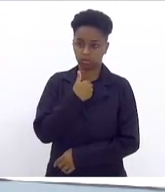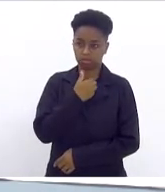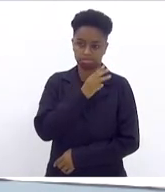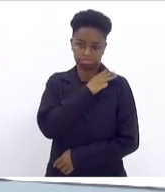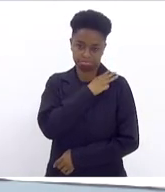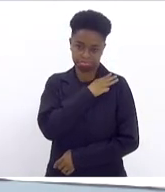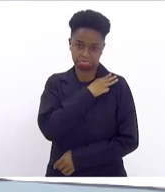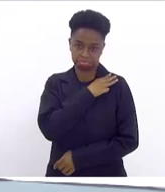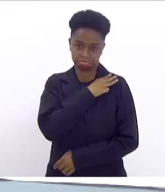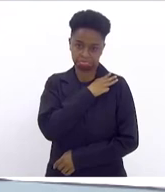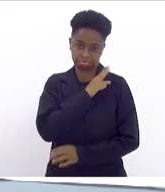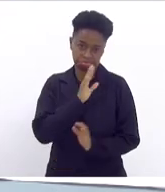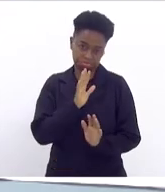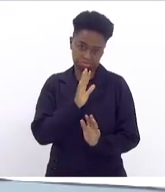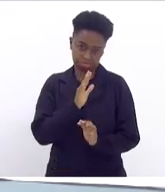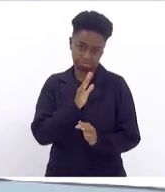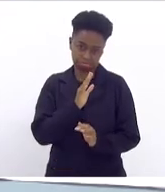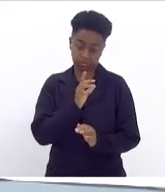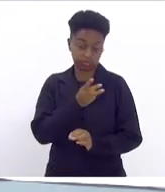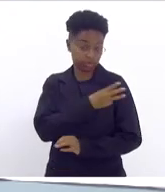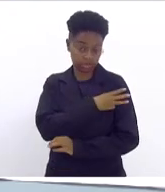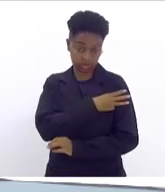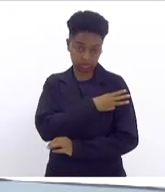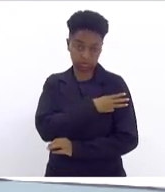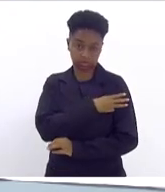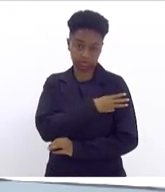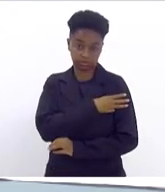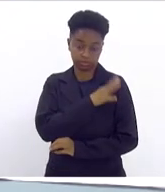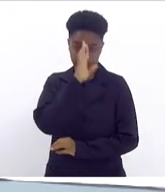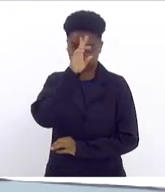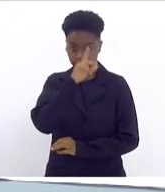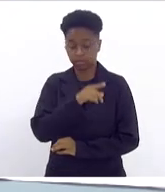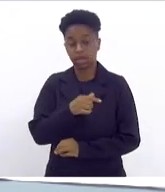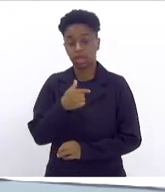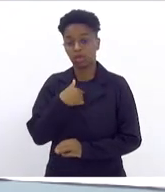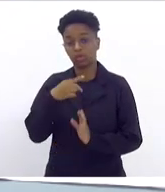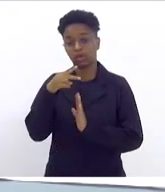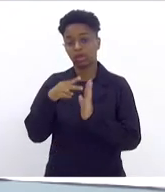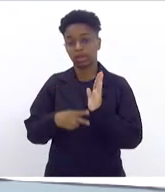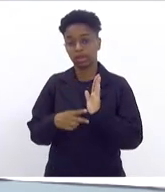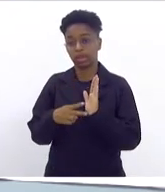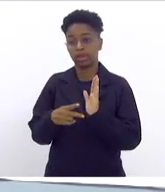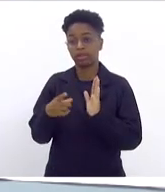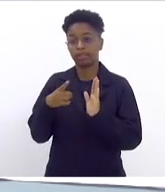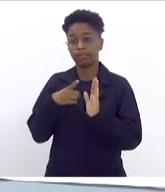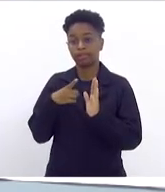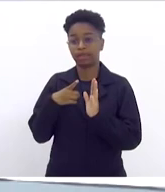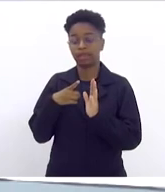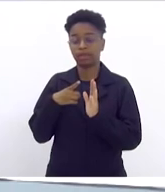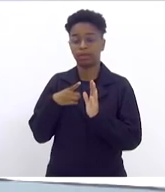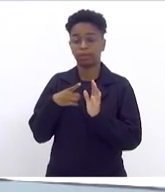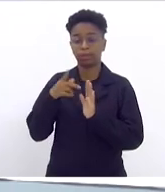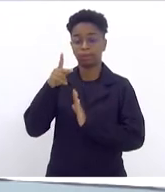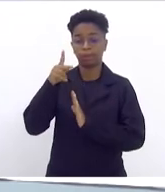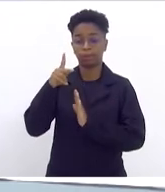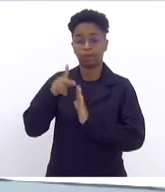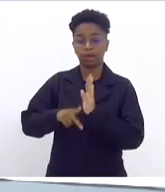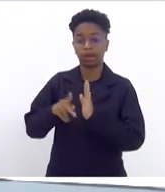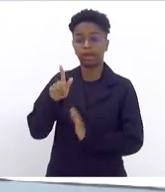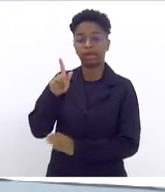terceiro ano do ensino básico. Eu vou ler assim, institui o programa GAMI na escola.